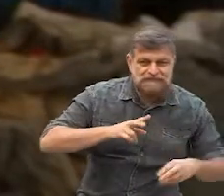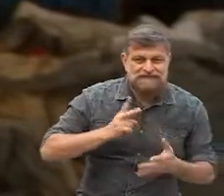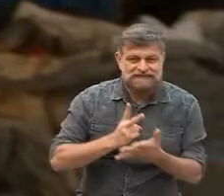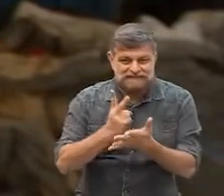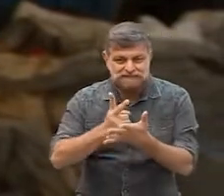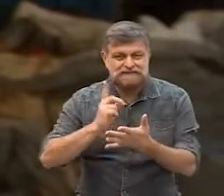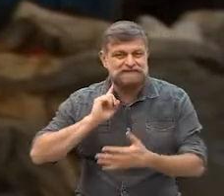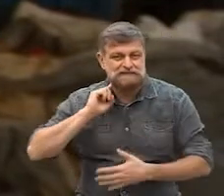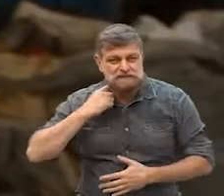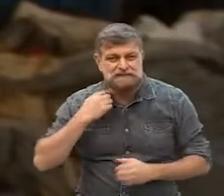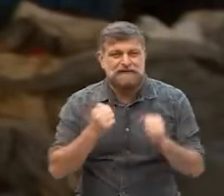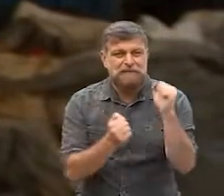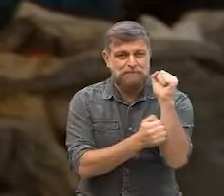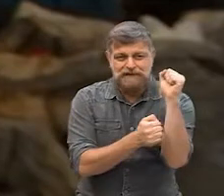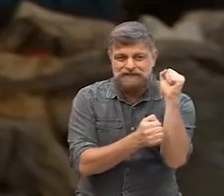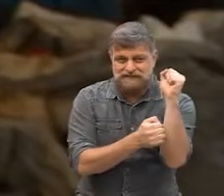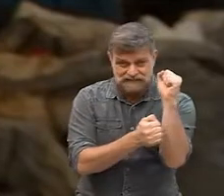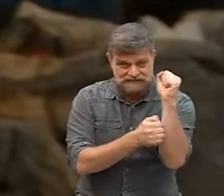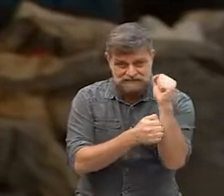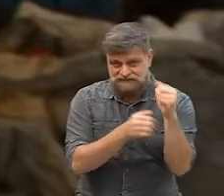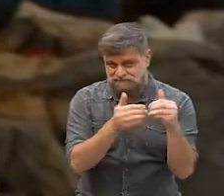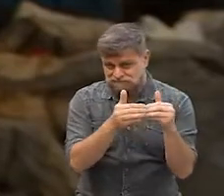rejeito, madeira,